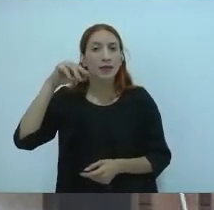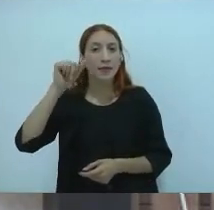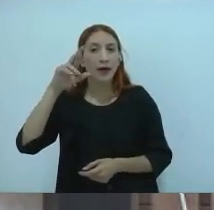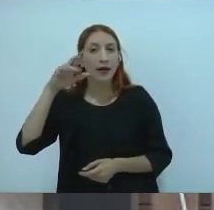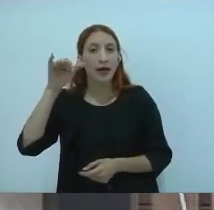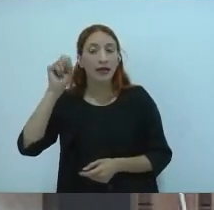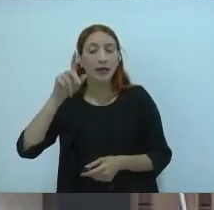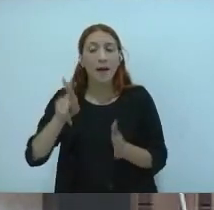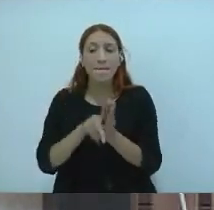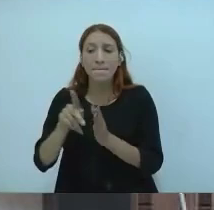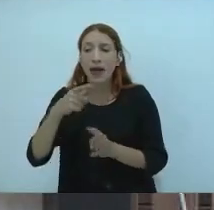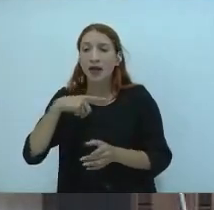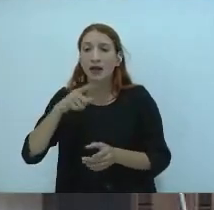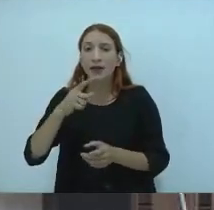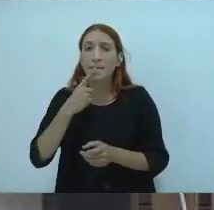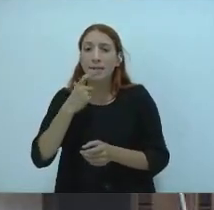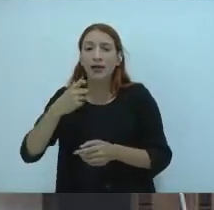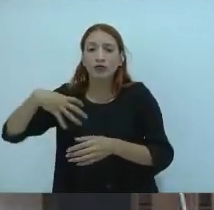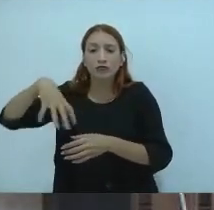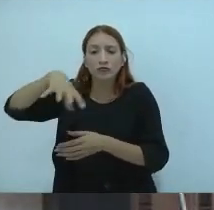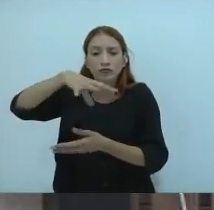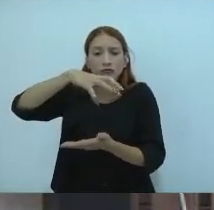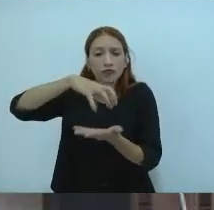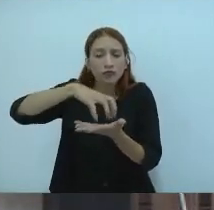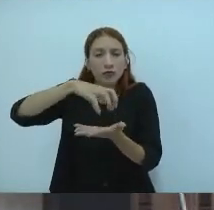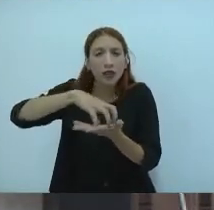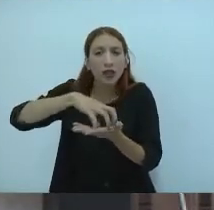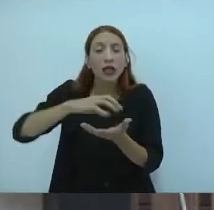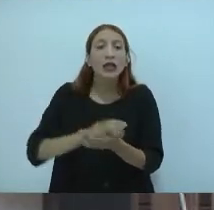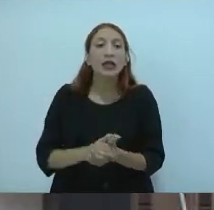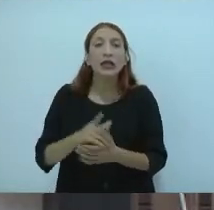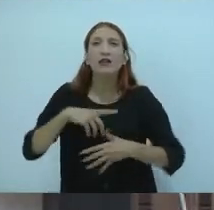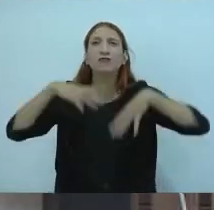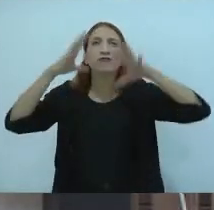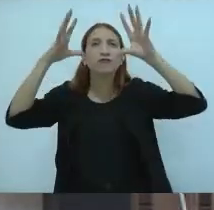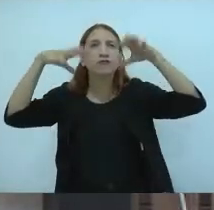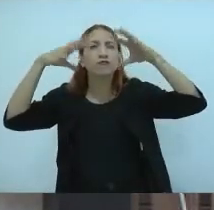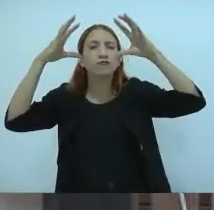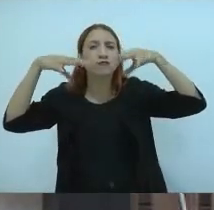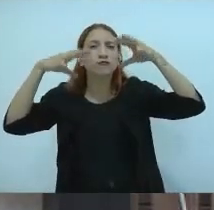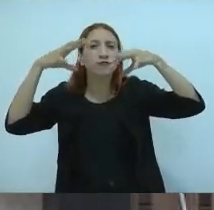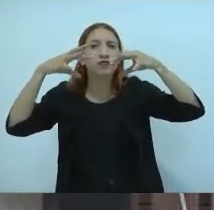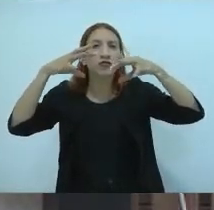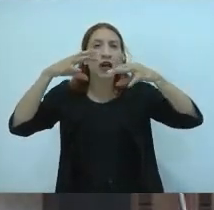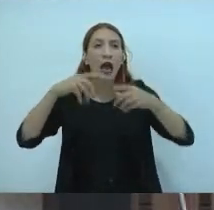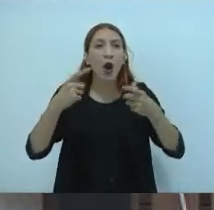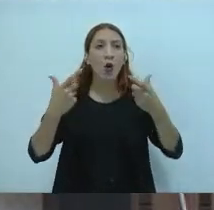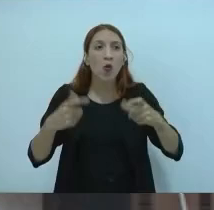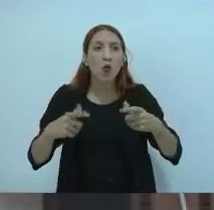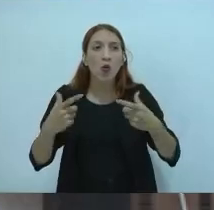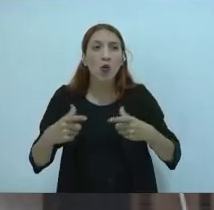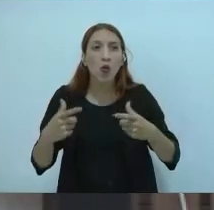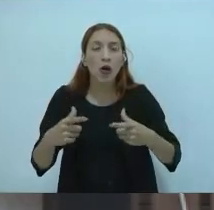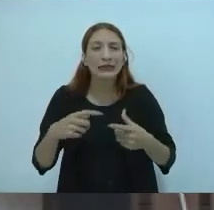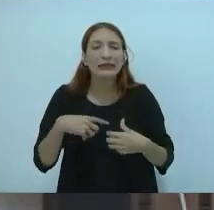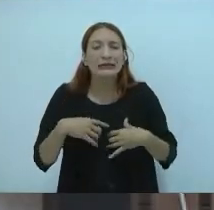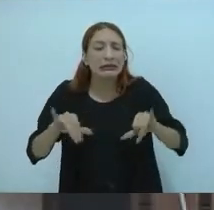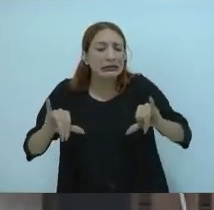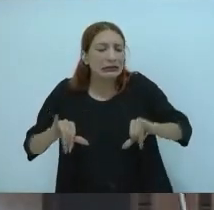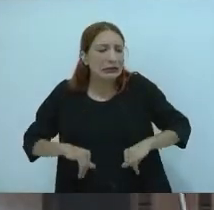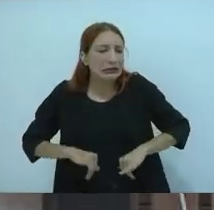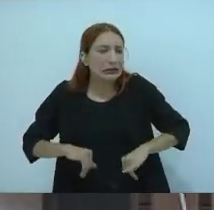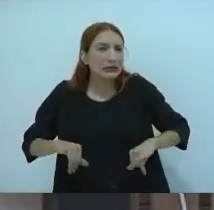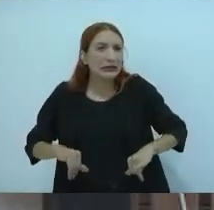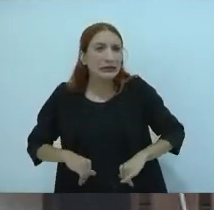cidade conhecido como buraquinho que durante as chuvas torrenciais é um bairro que chove sofre muito com as